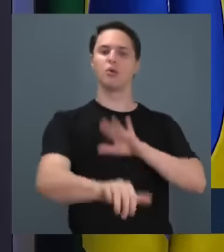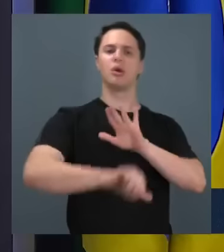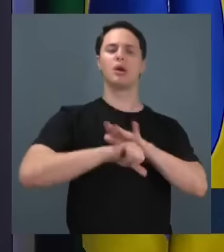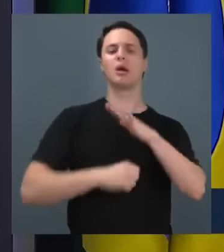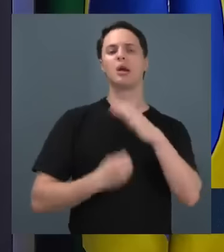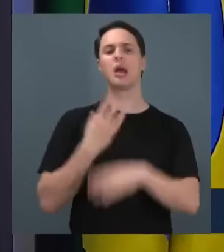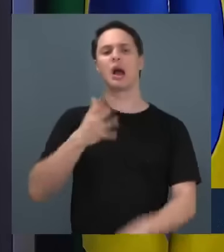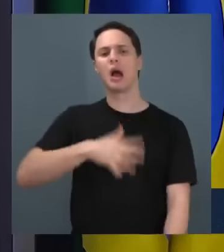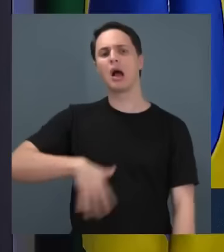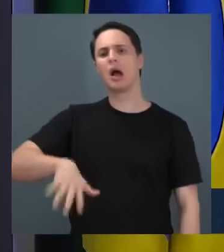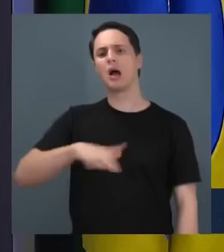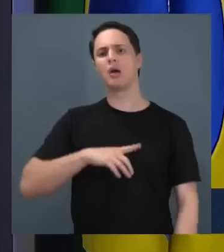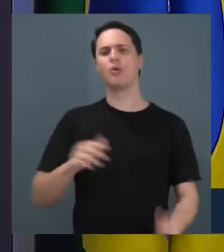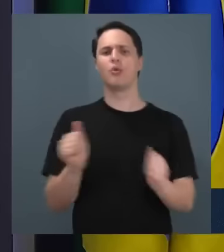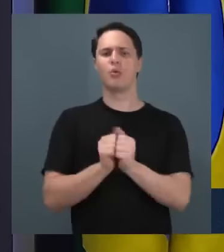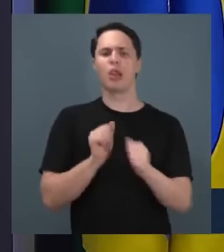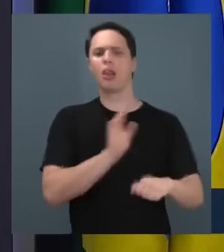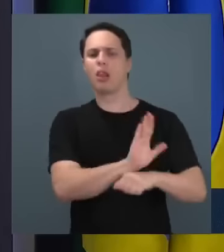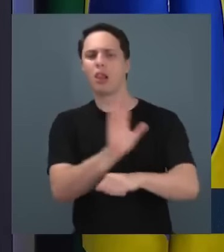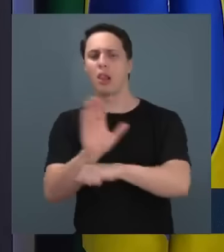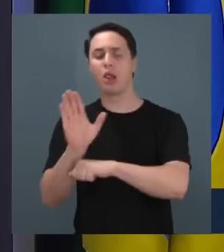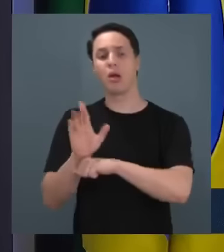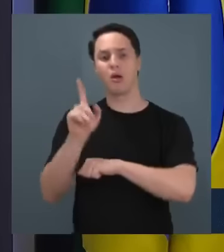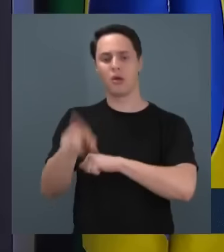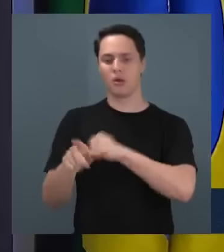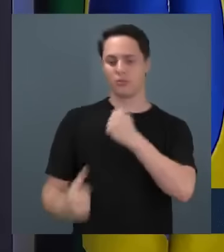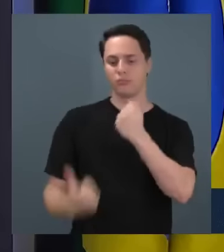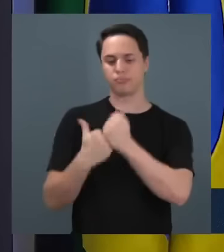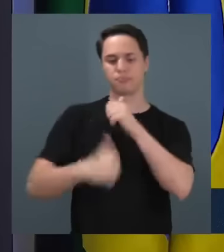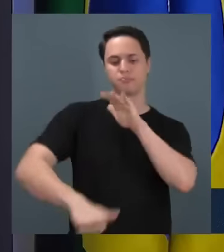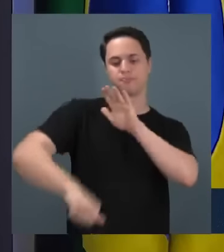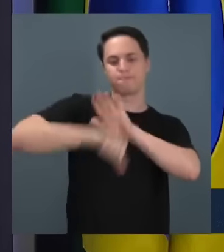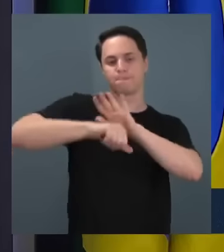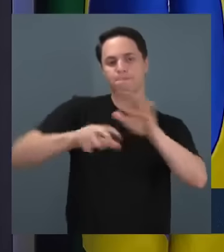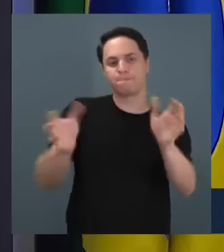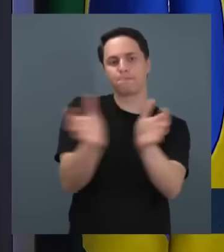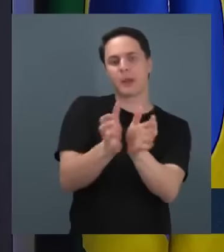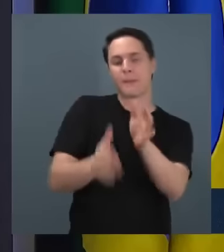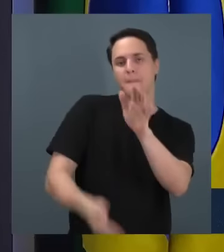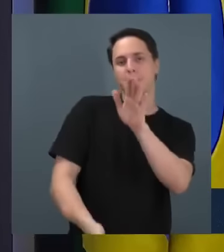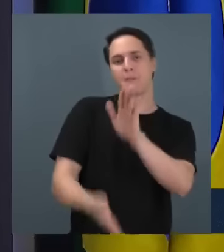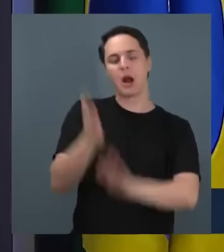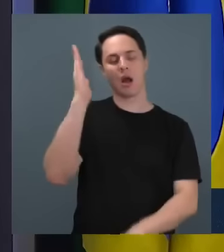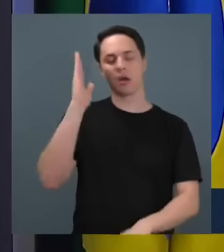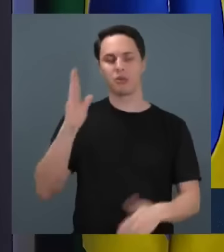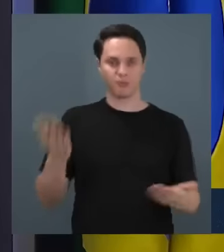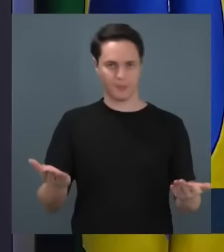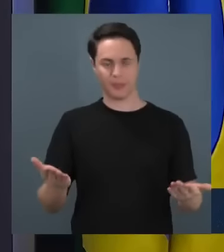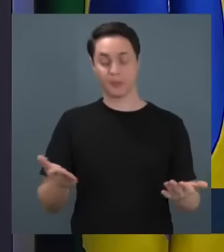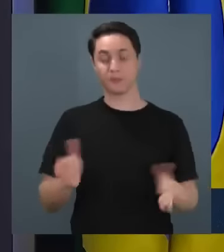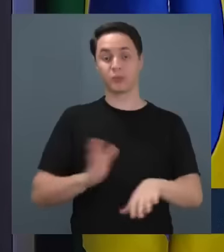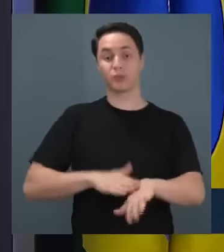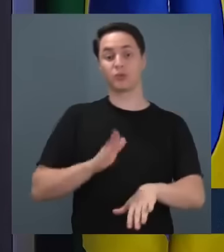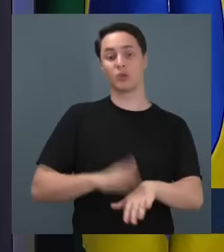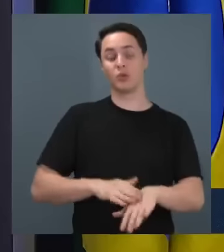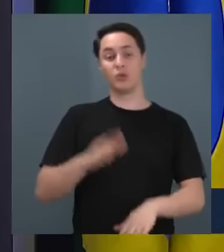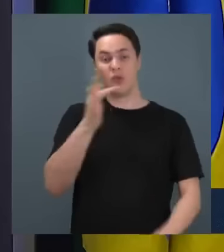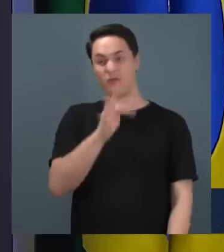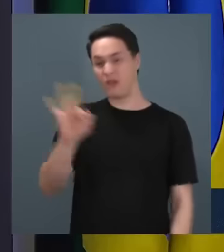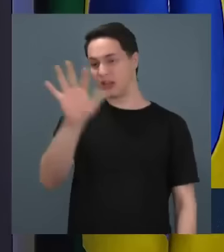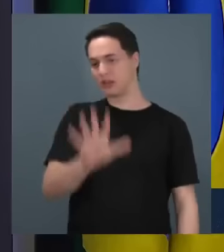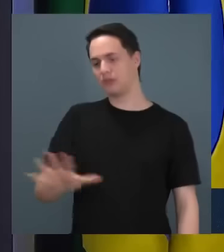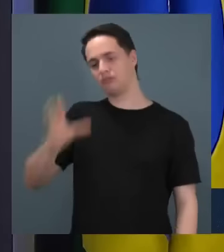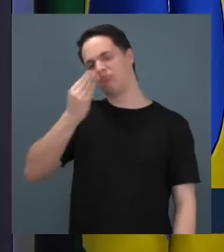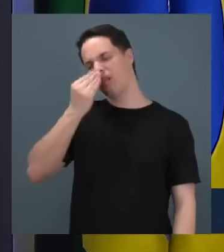ambiente propício para que as facções se consolidem ainda mais. Quando o governo da União ignora o